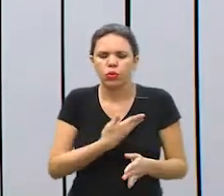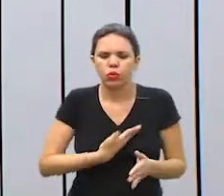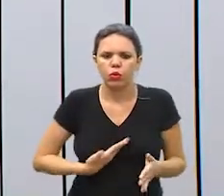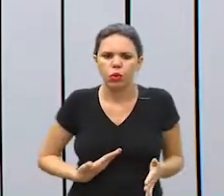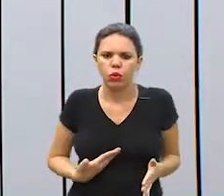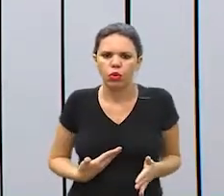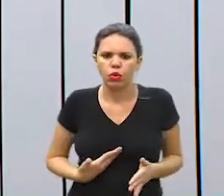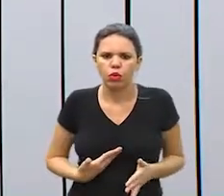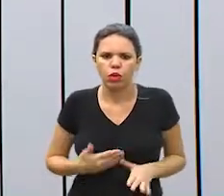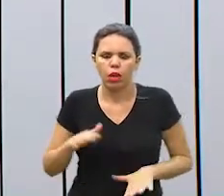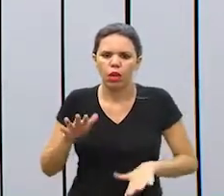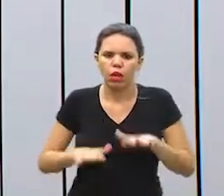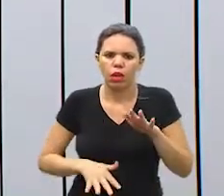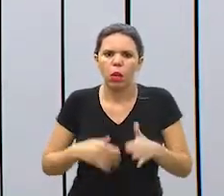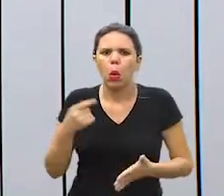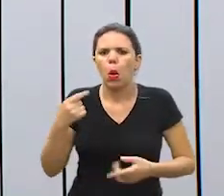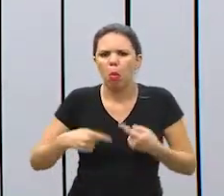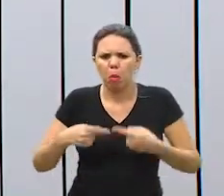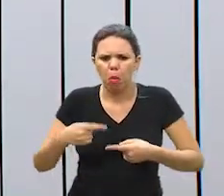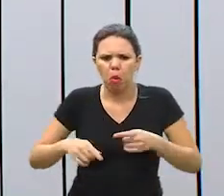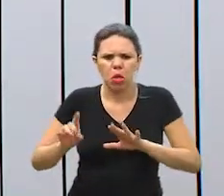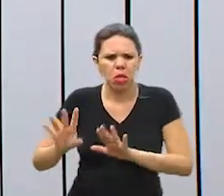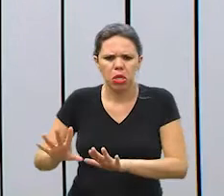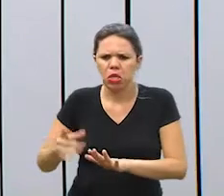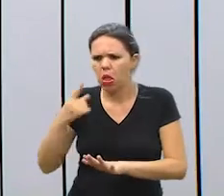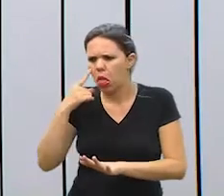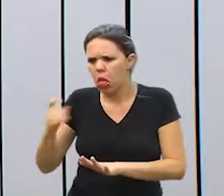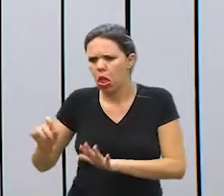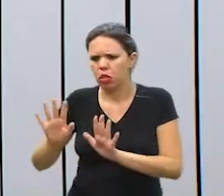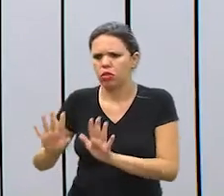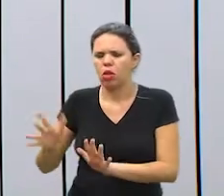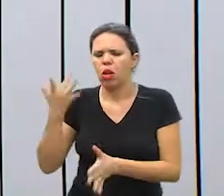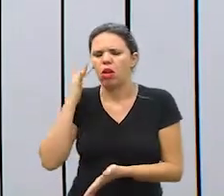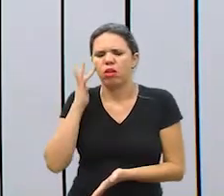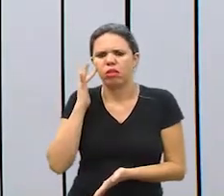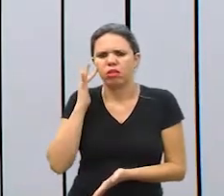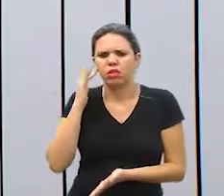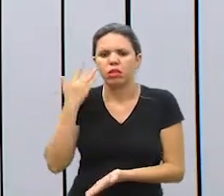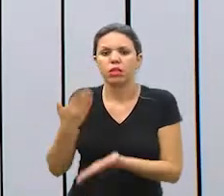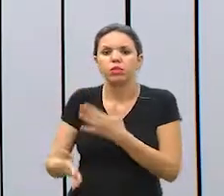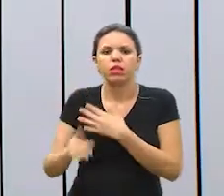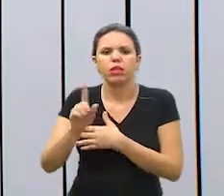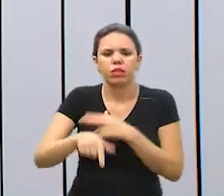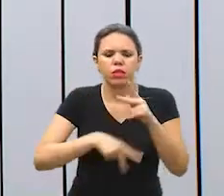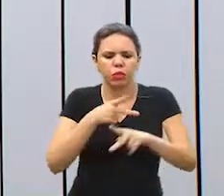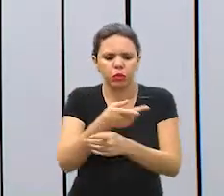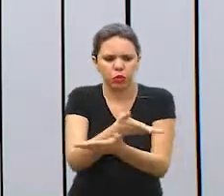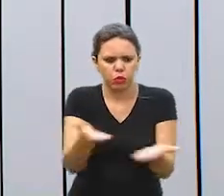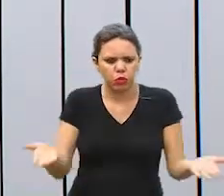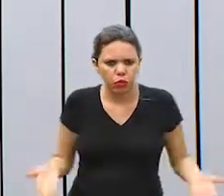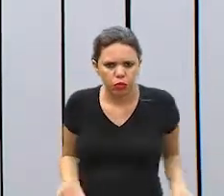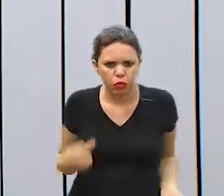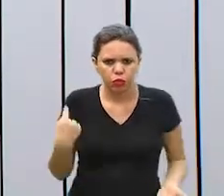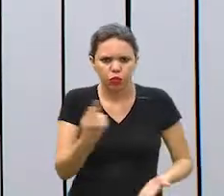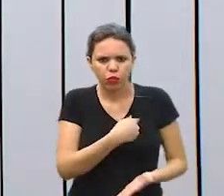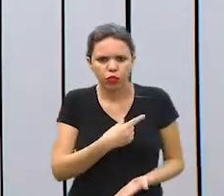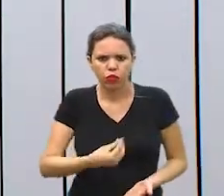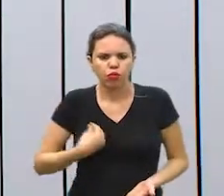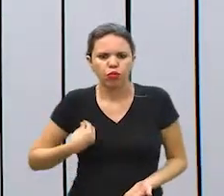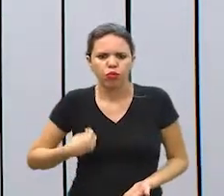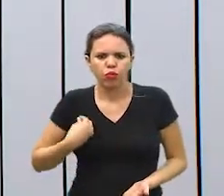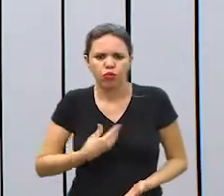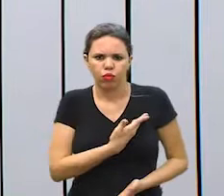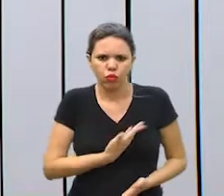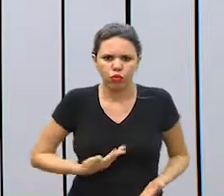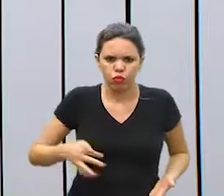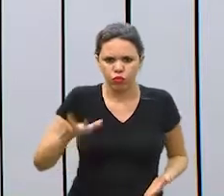governos, muitas vezes politicamente, coisa que eu acho que quem perde com isso é a população. Se nós estivéssemos no